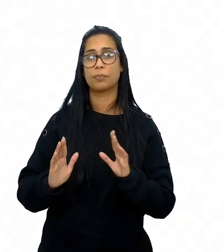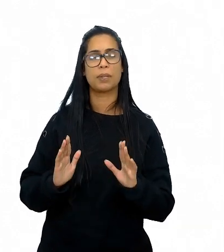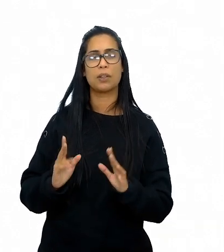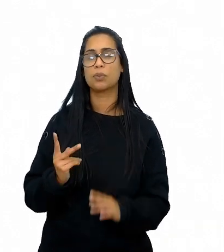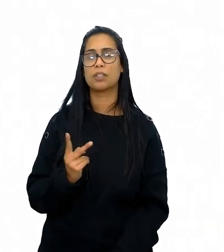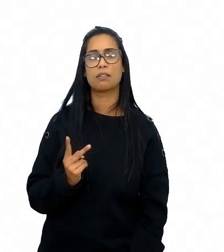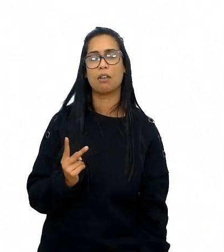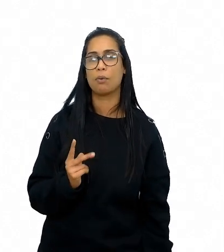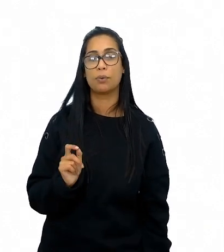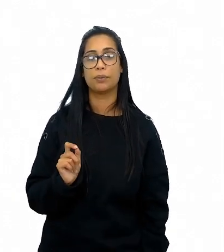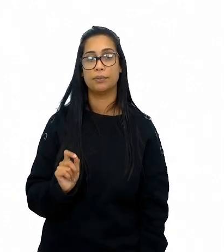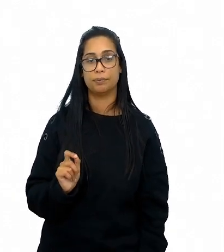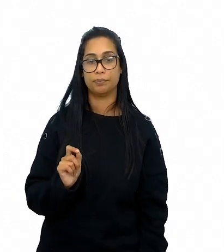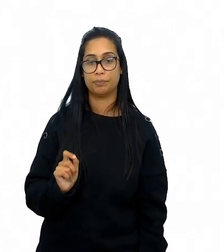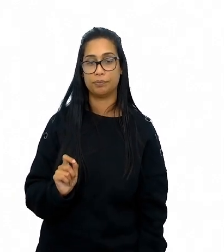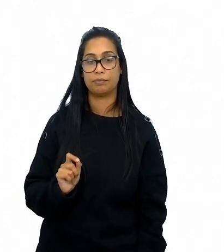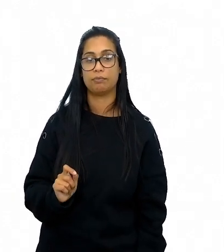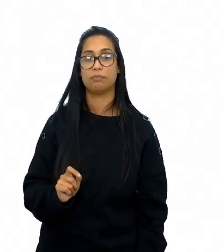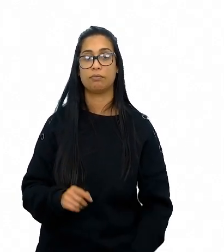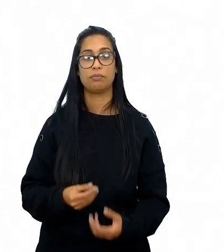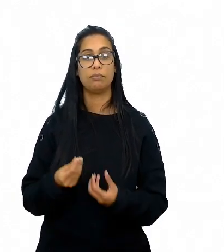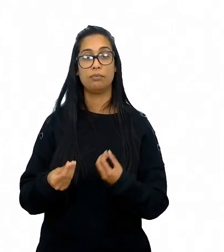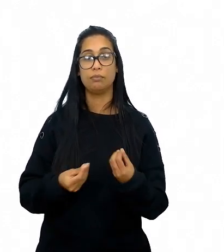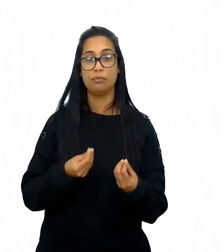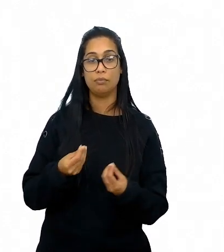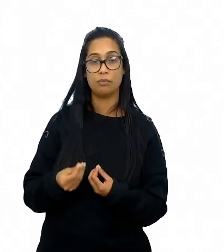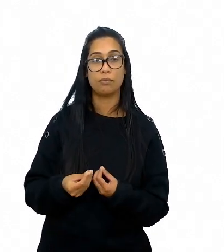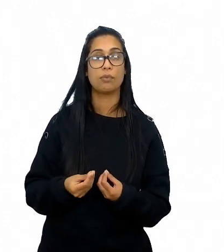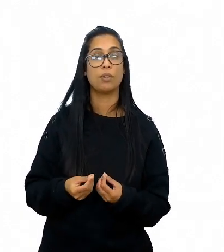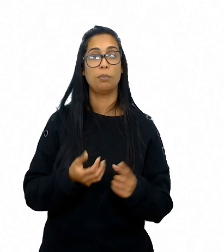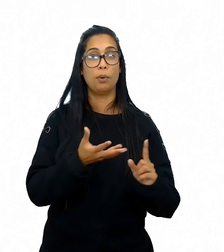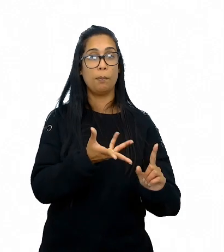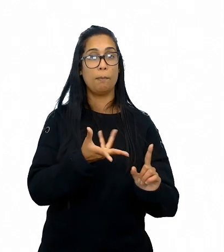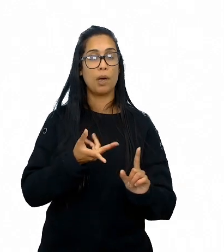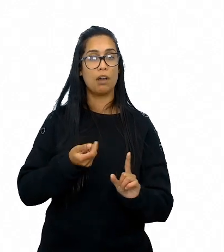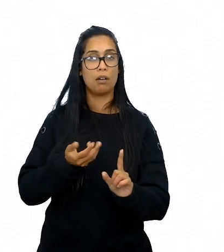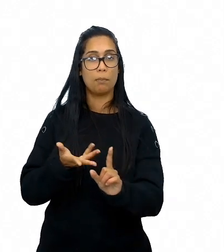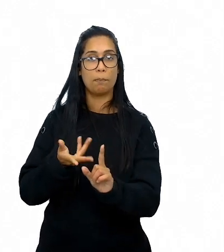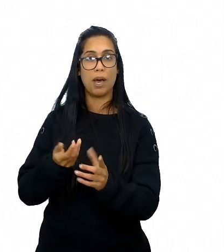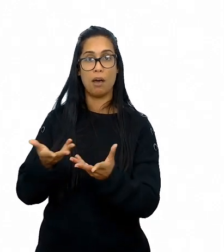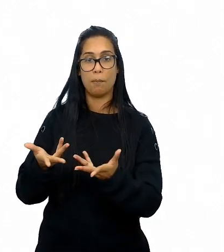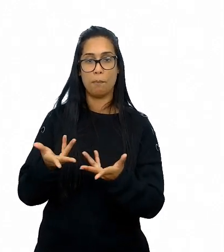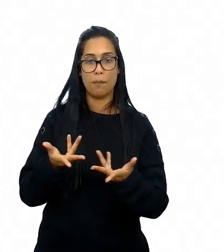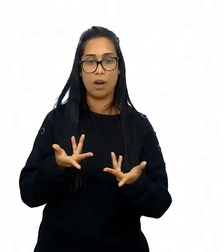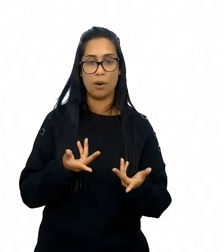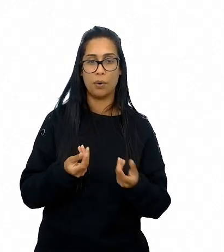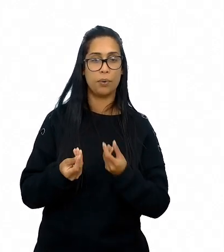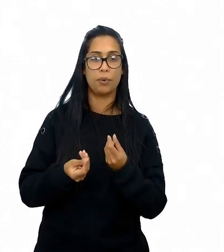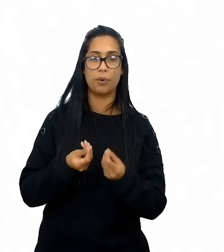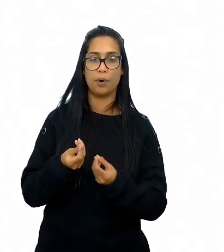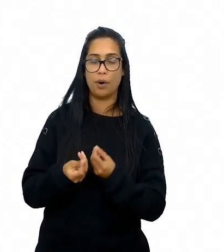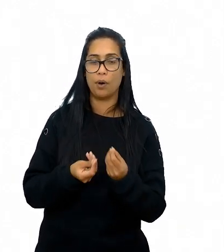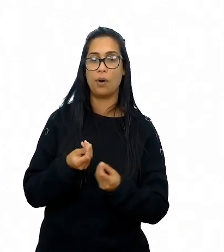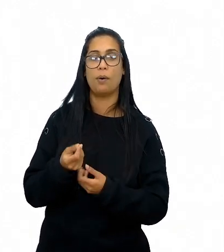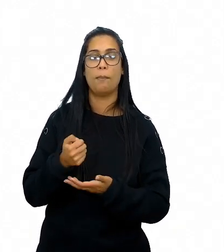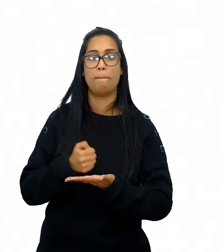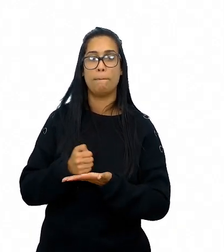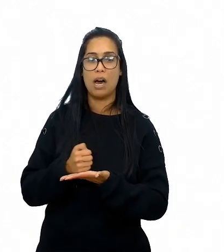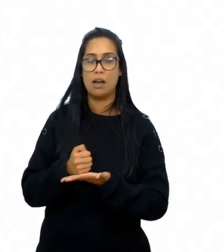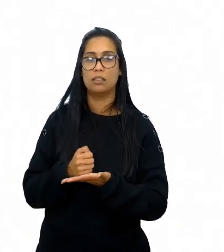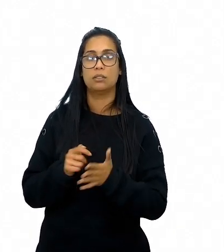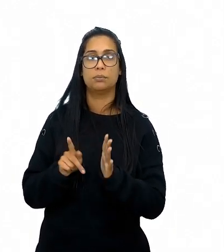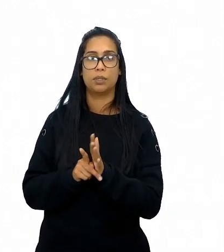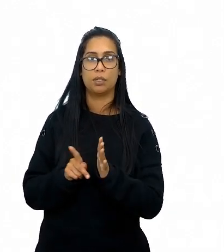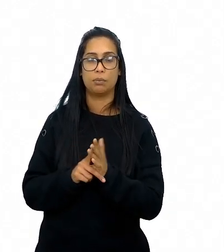momento, vamos trazer então as possibilidades de abordagens, né? Vocês vão perceber que essa formação de etapa ela